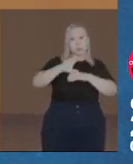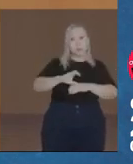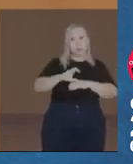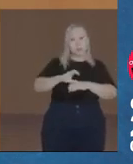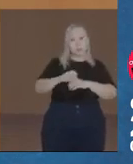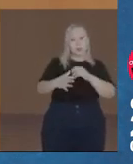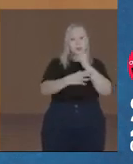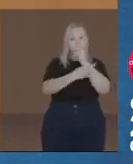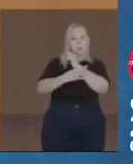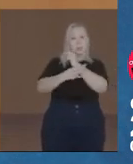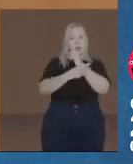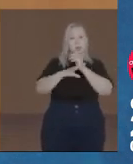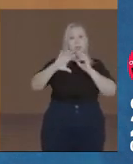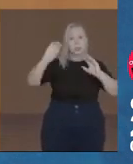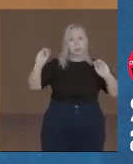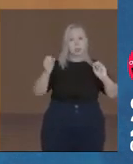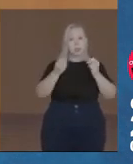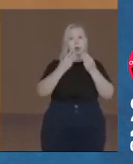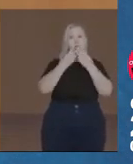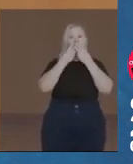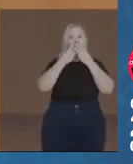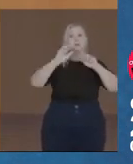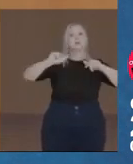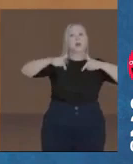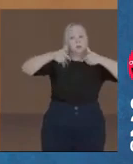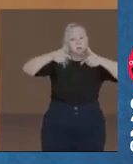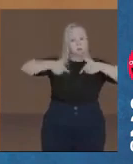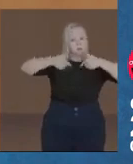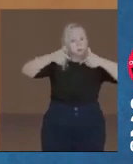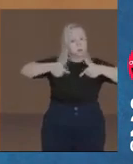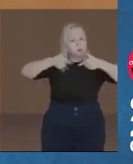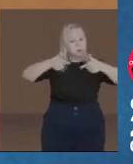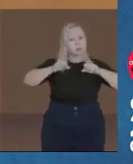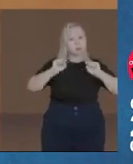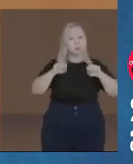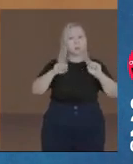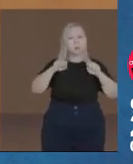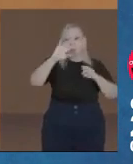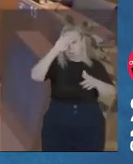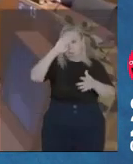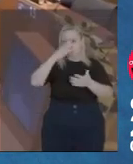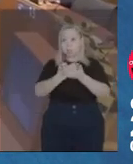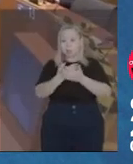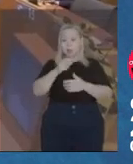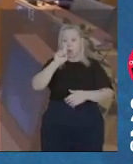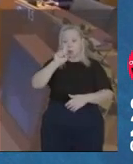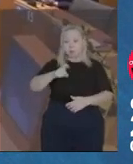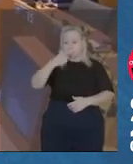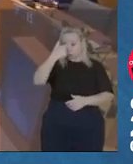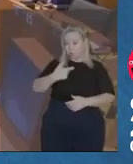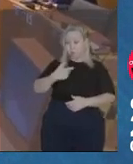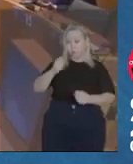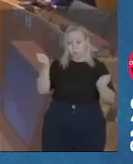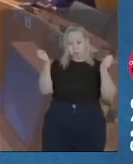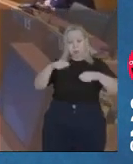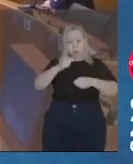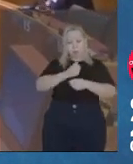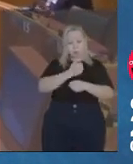seremos. Por isso, a esquerda e os socialistas do mundo inteiro precisam se